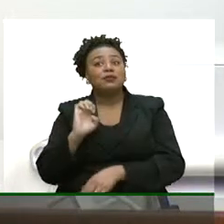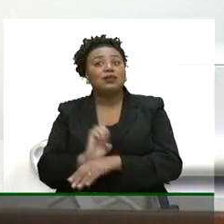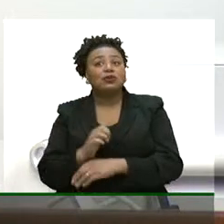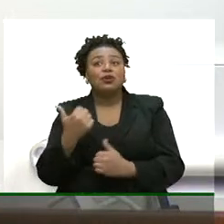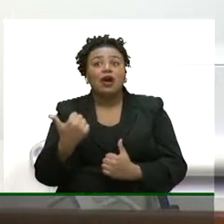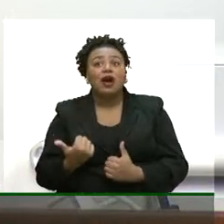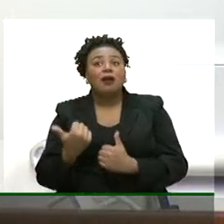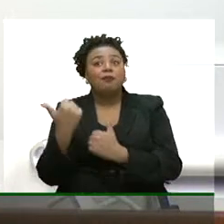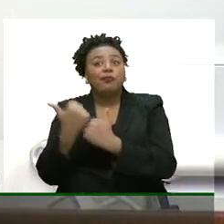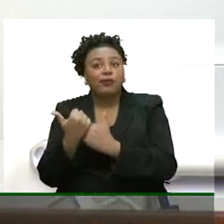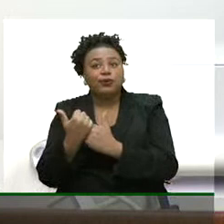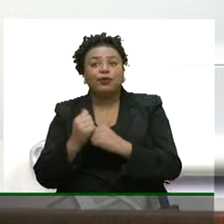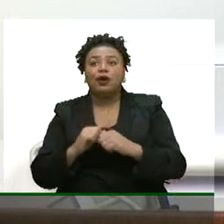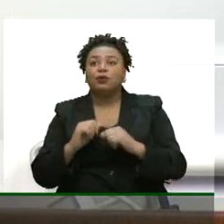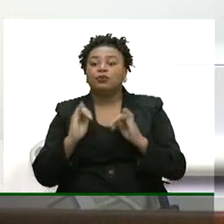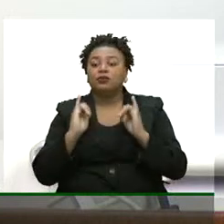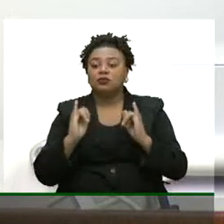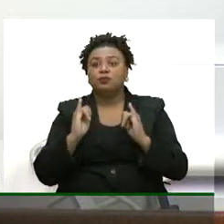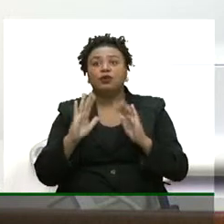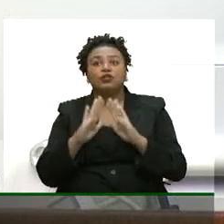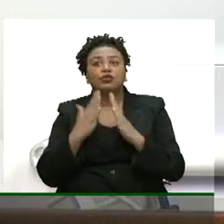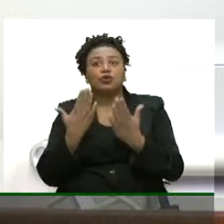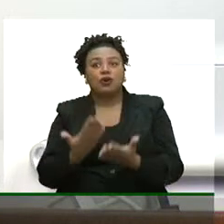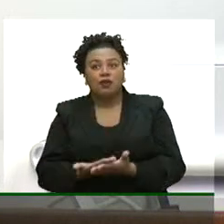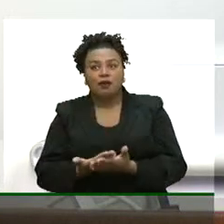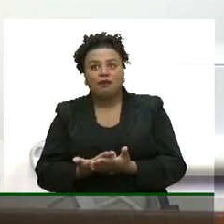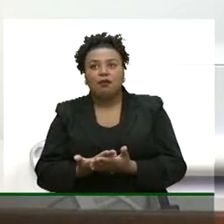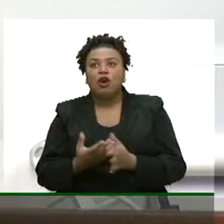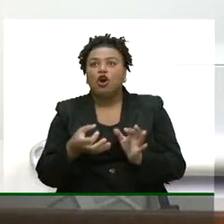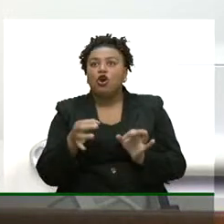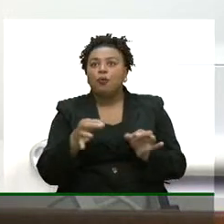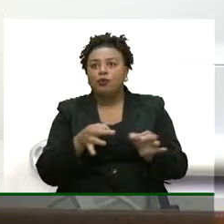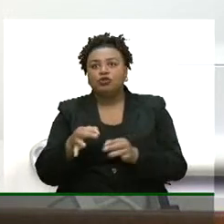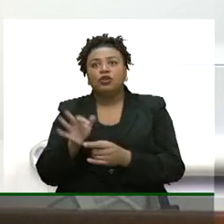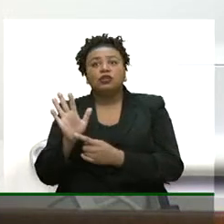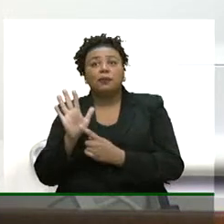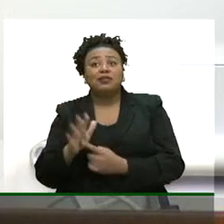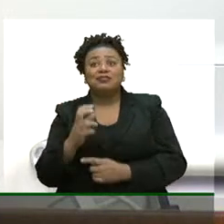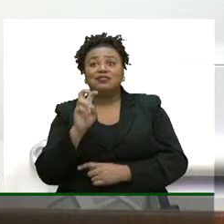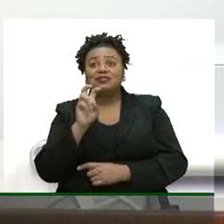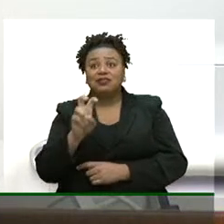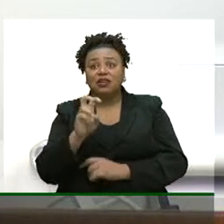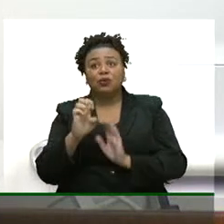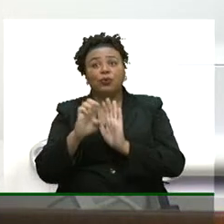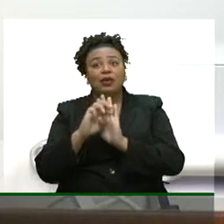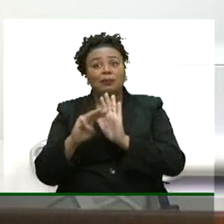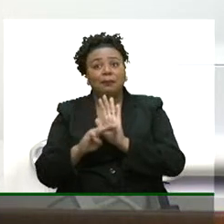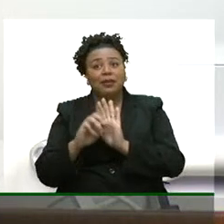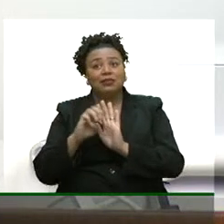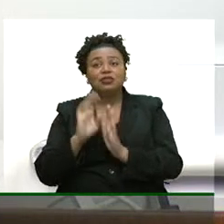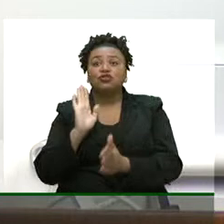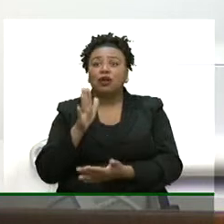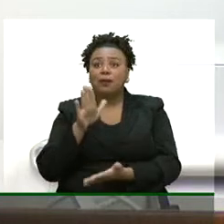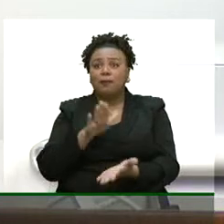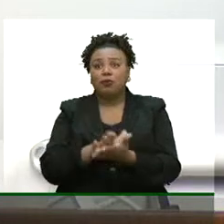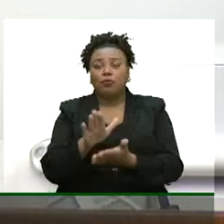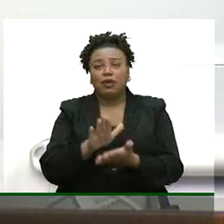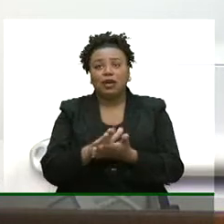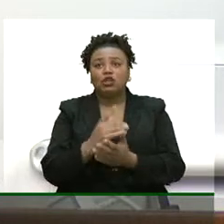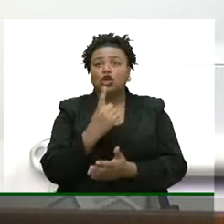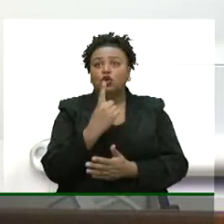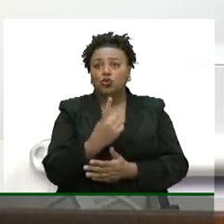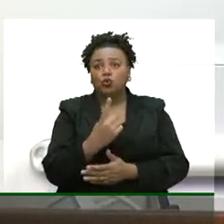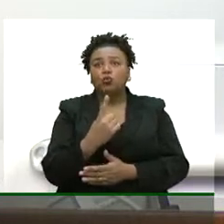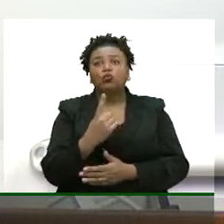Transporte Escolar do Rio Grande do Sul. Ao projeto foram apresentadas 5 emendas já publicadas, as de número